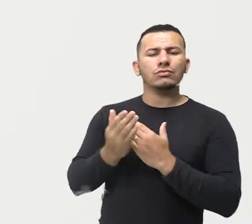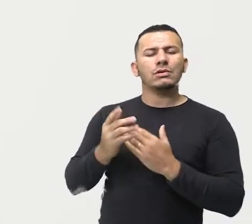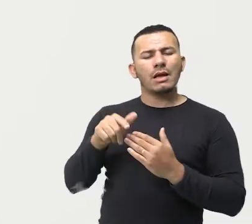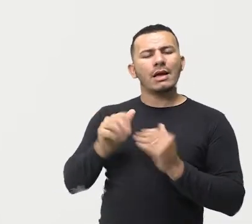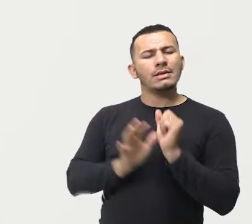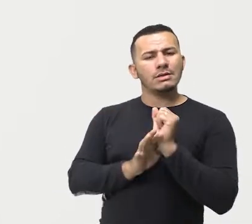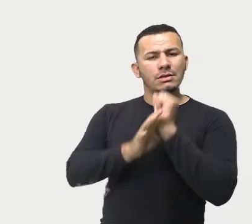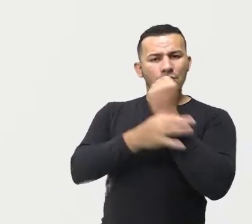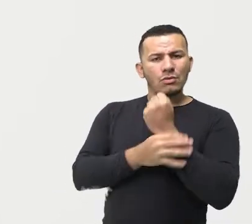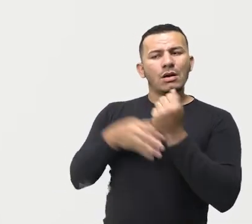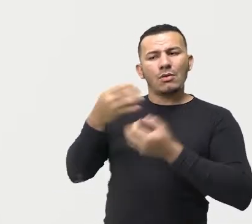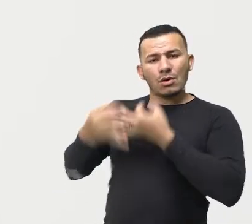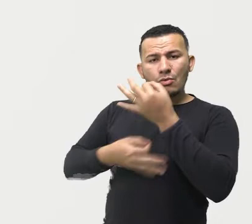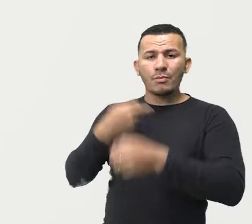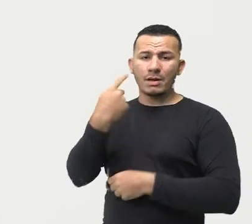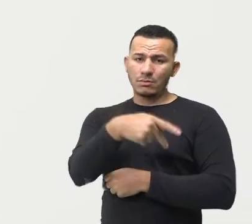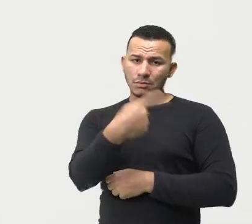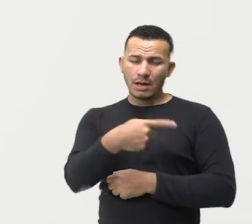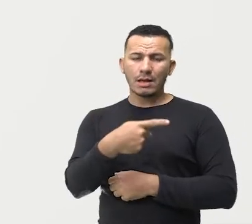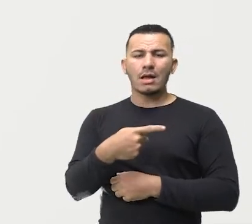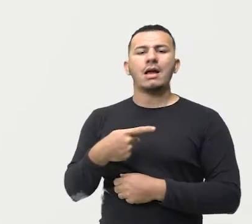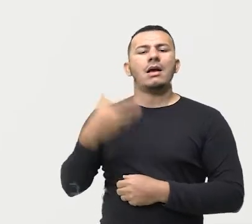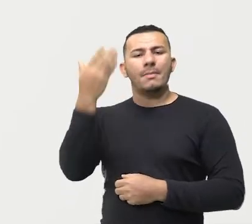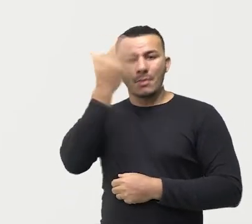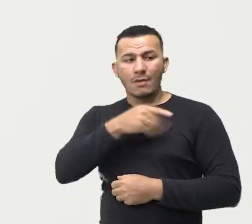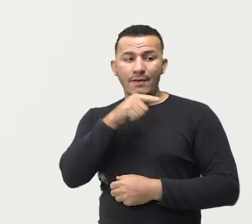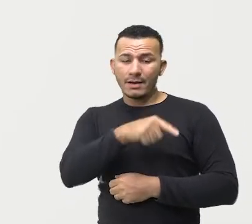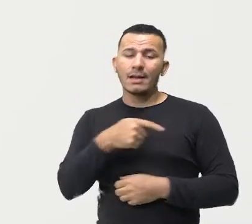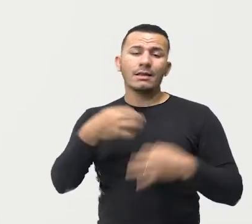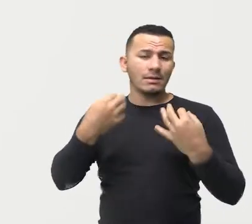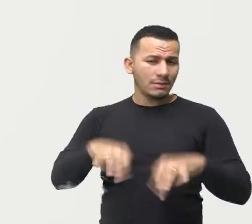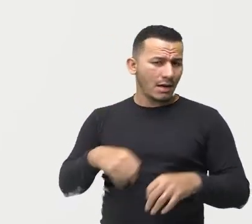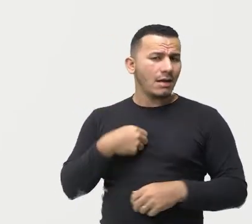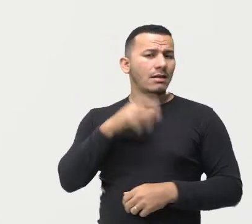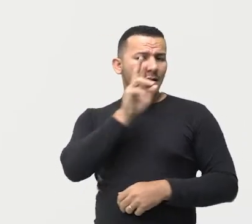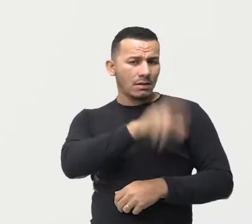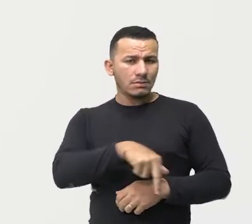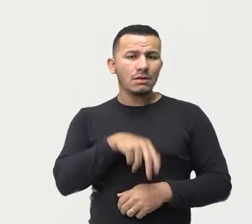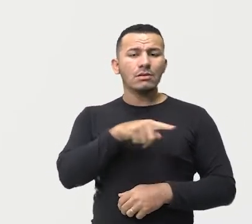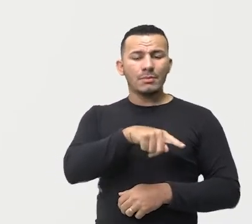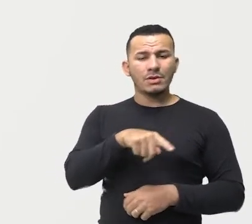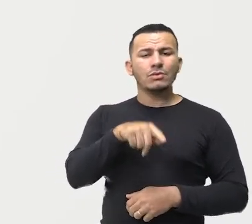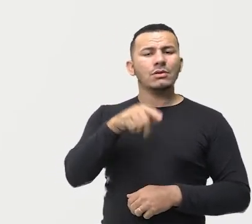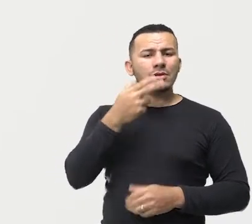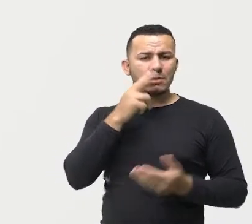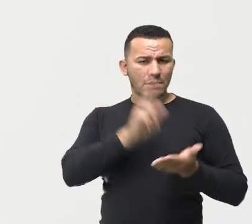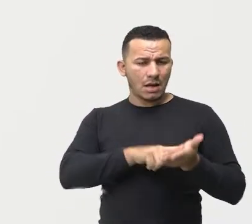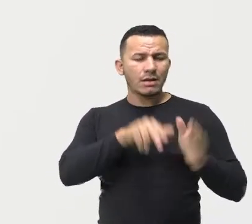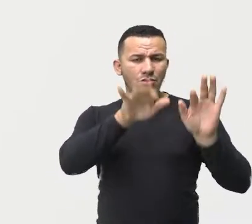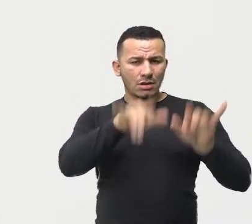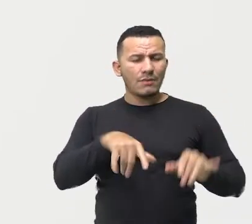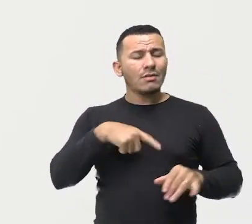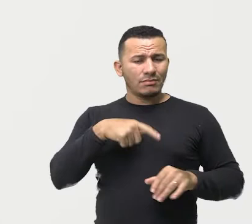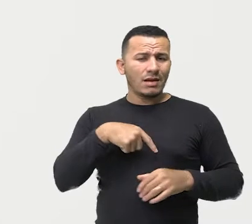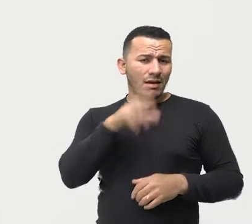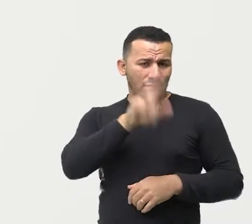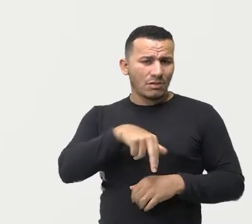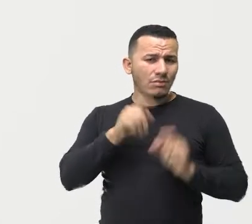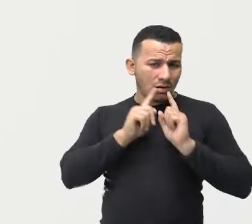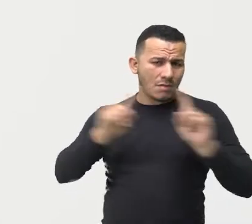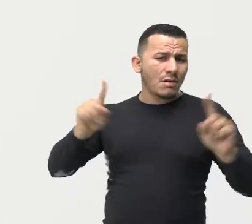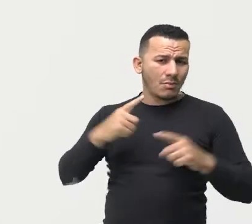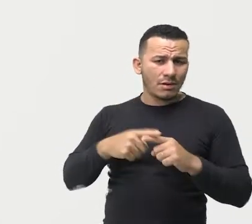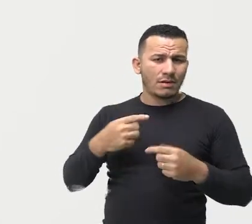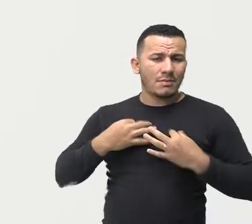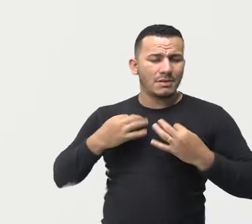para sustentar argumentar mostrar que ela está certa que a pessoa que escrever a carta está certa que tem razão em